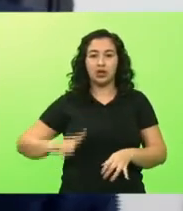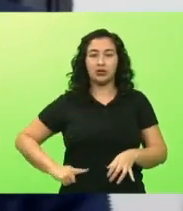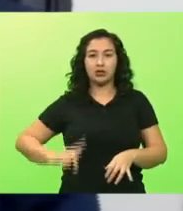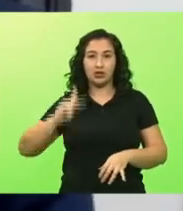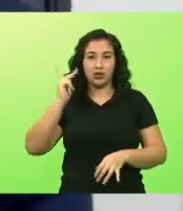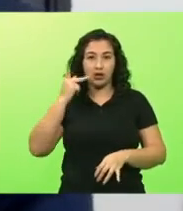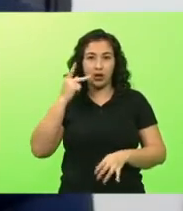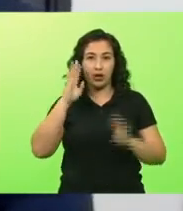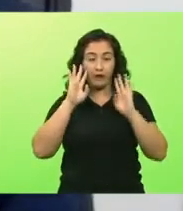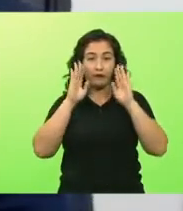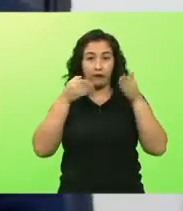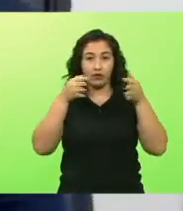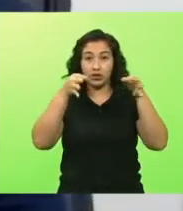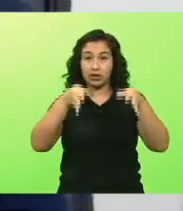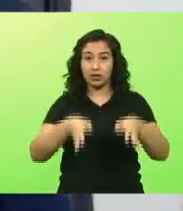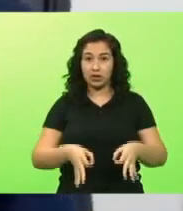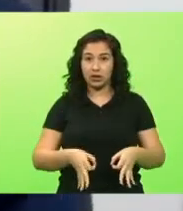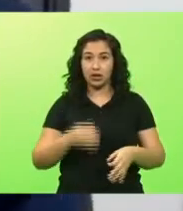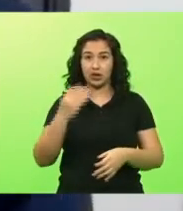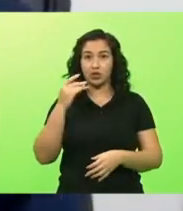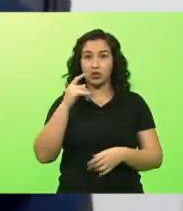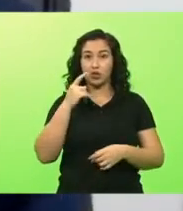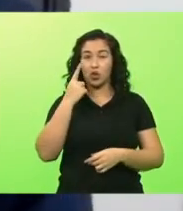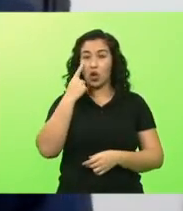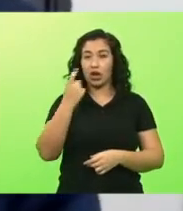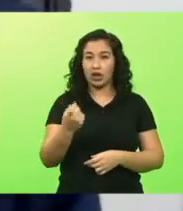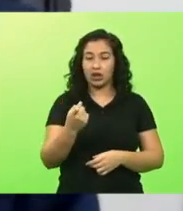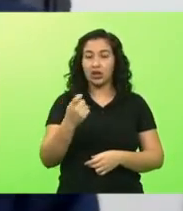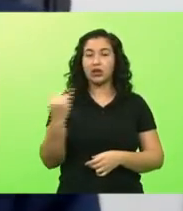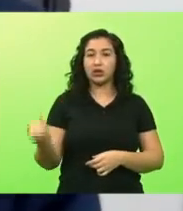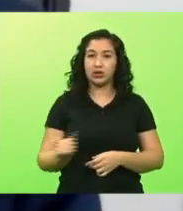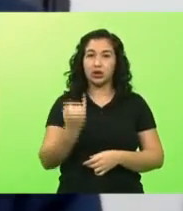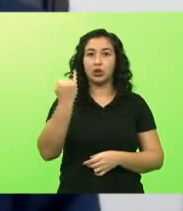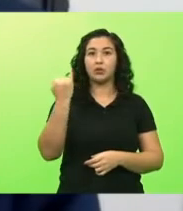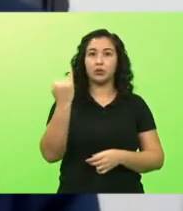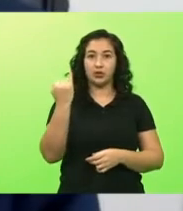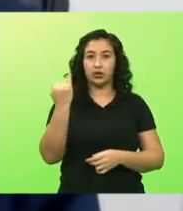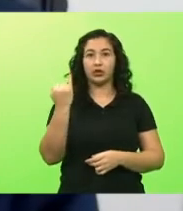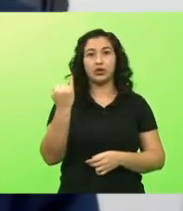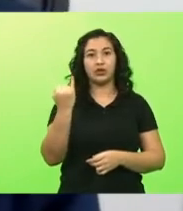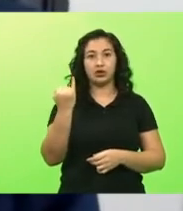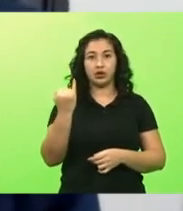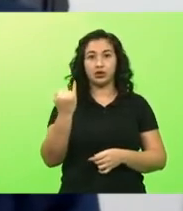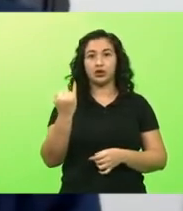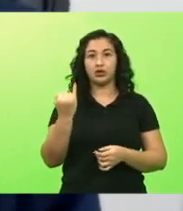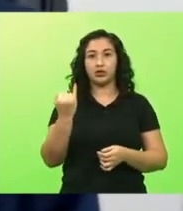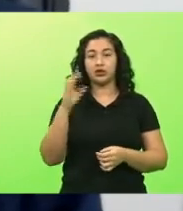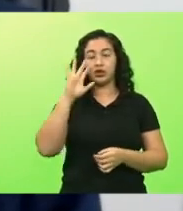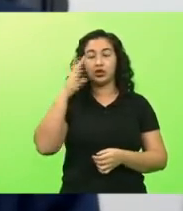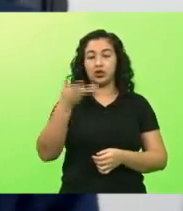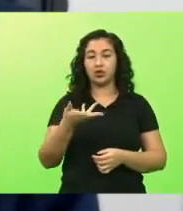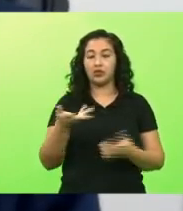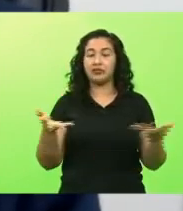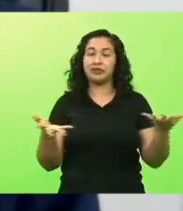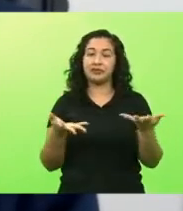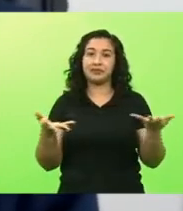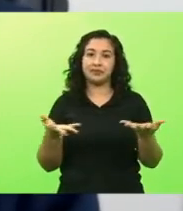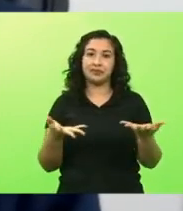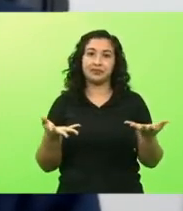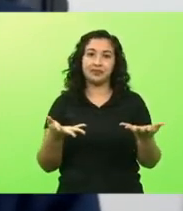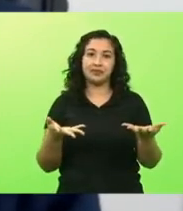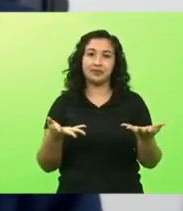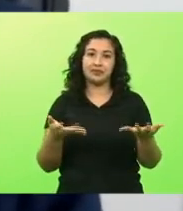correta, focar no interesse que é importante, ele vai resolver essa situação. Cuidar mais dos